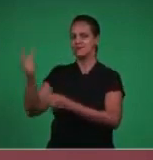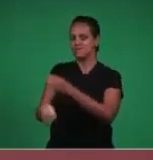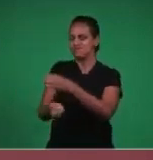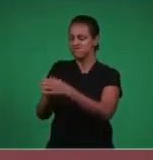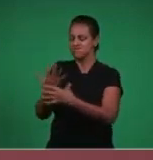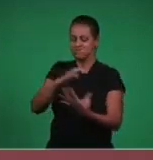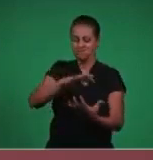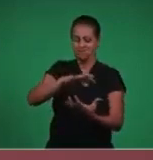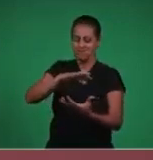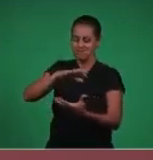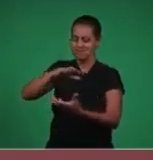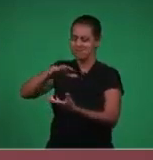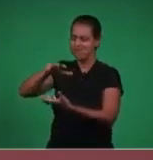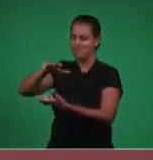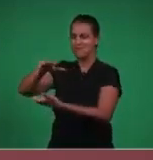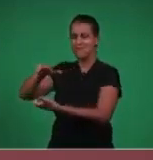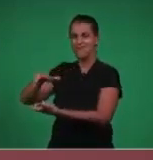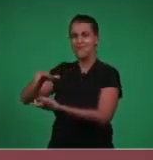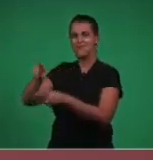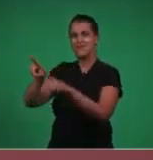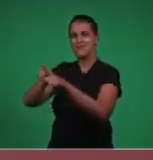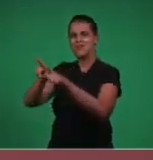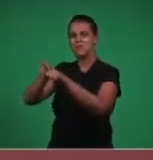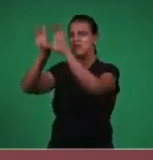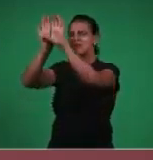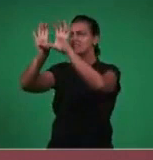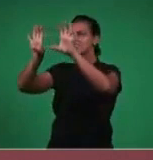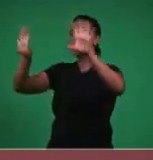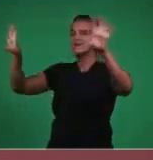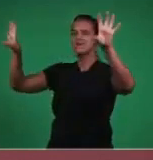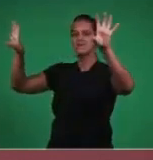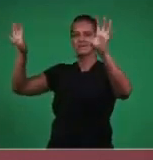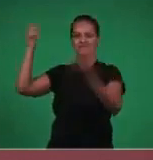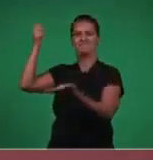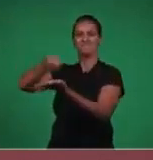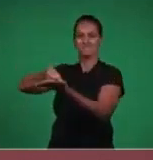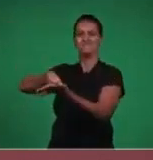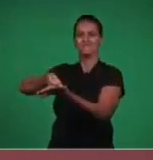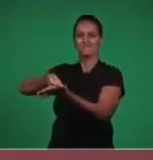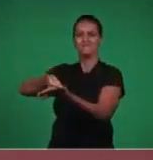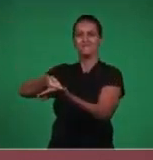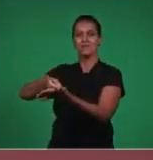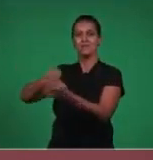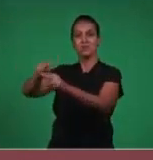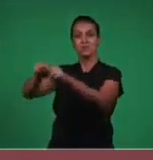inteligência, ele estendeu os céus. Louvado seja o nome do Senhor. Pode passar.